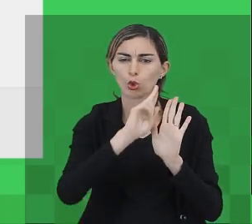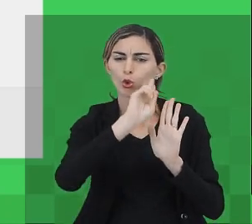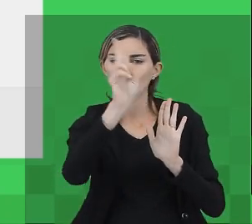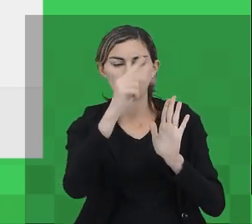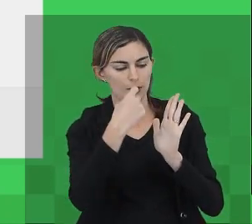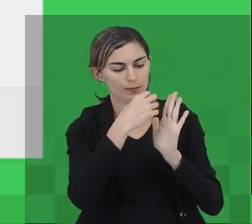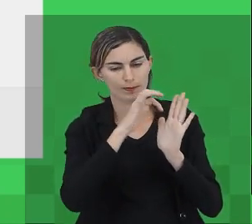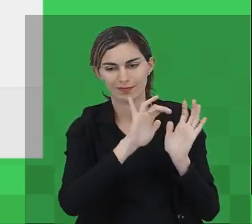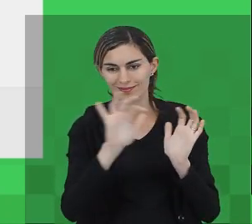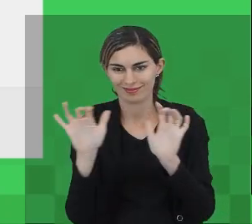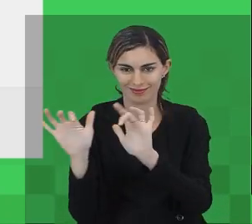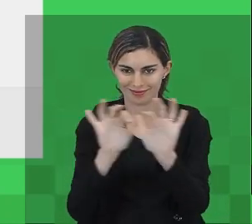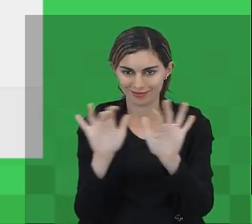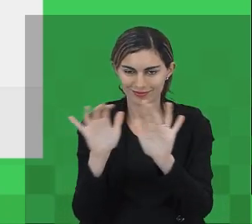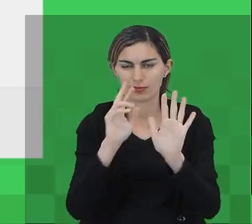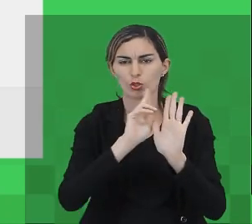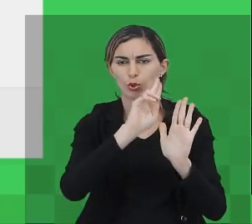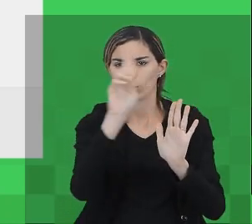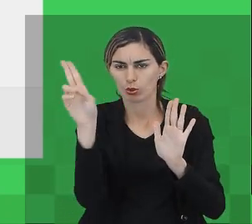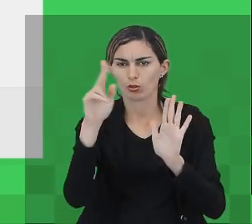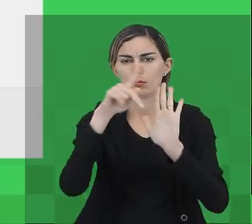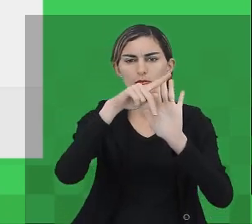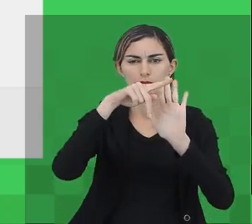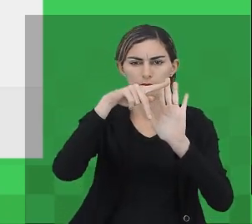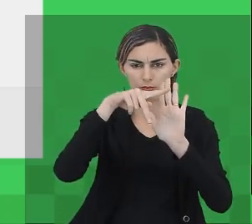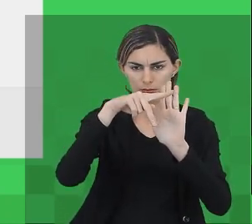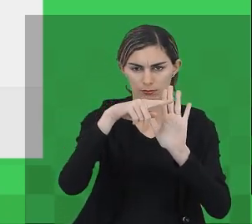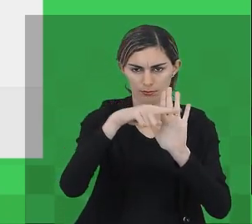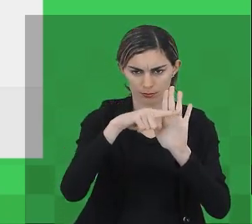vou colocar Alô Mundo.